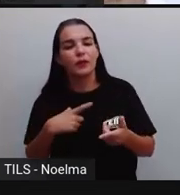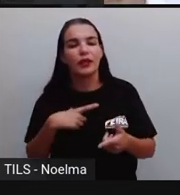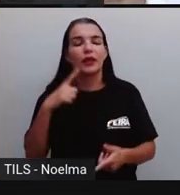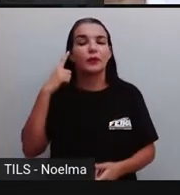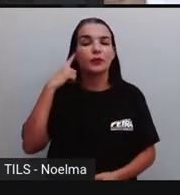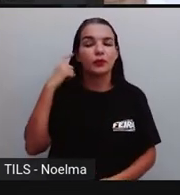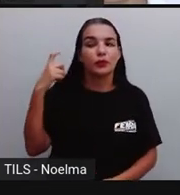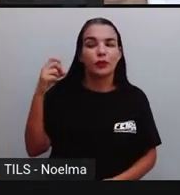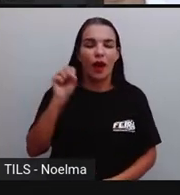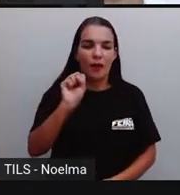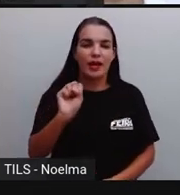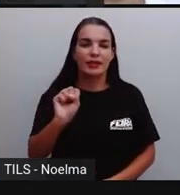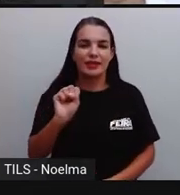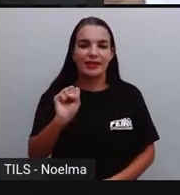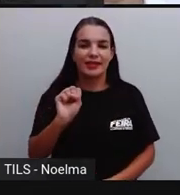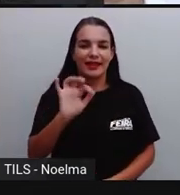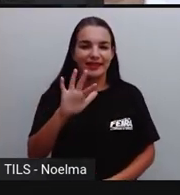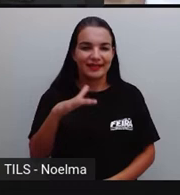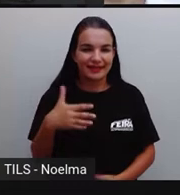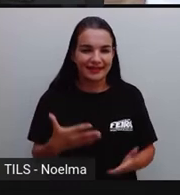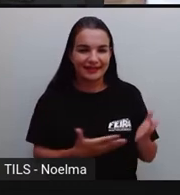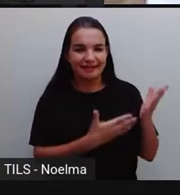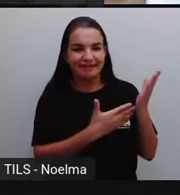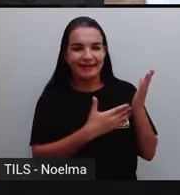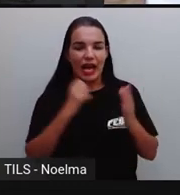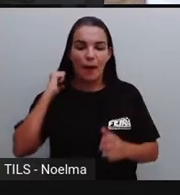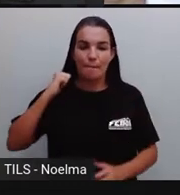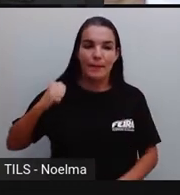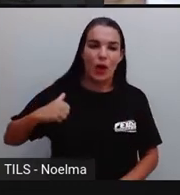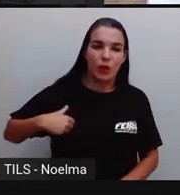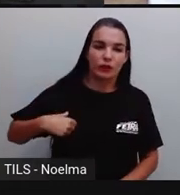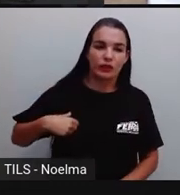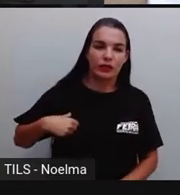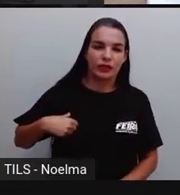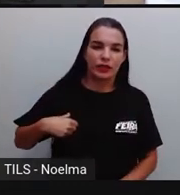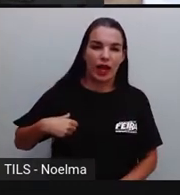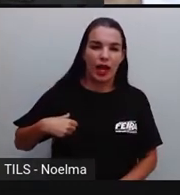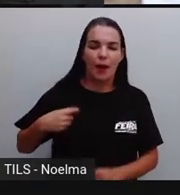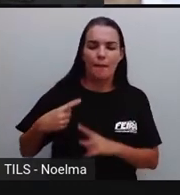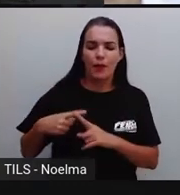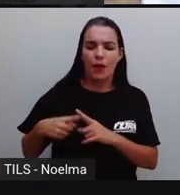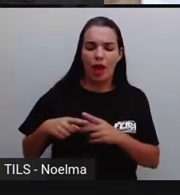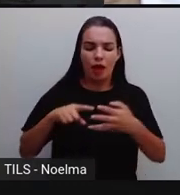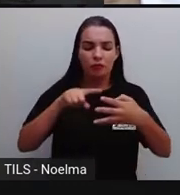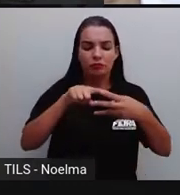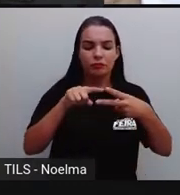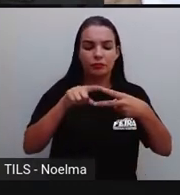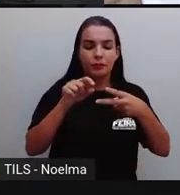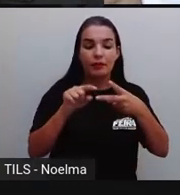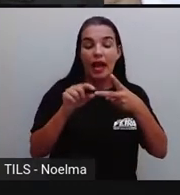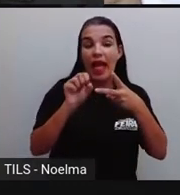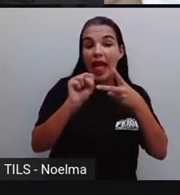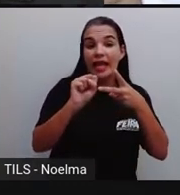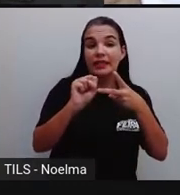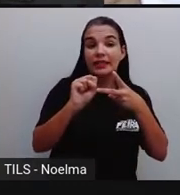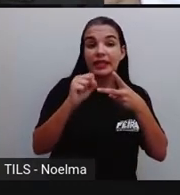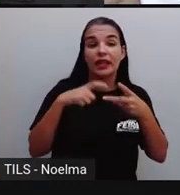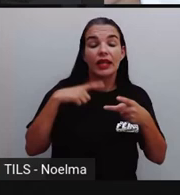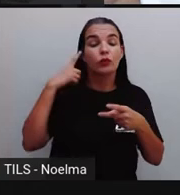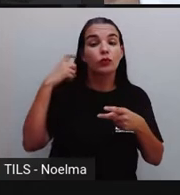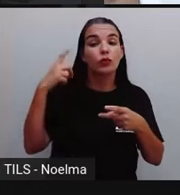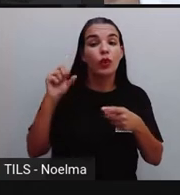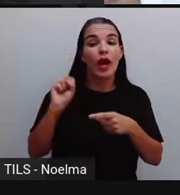de si, tá bom? Então, ó, bolsa. Por que, pró, que esse si aqui tem realmente som de